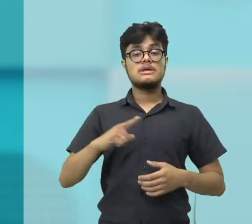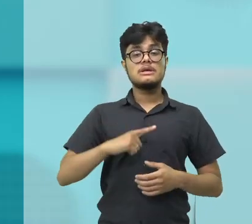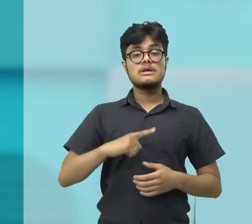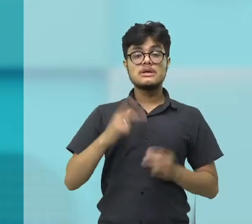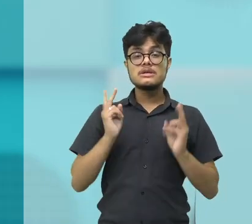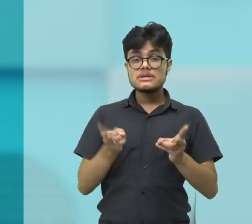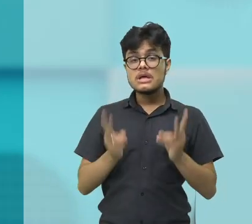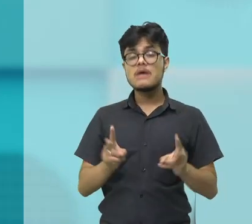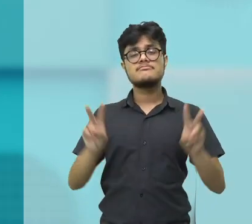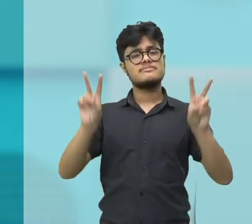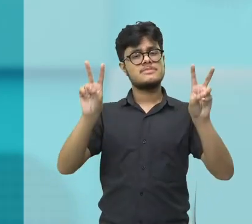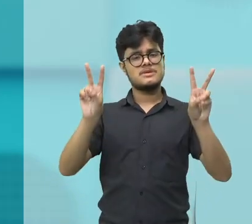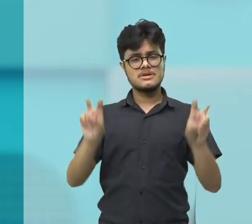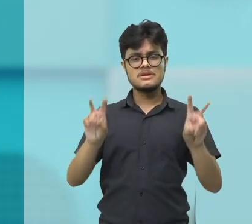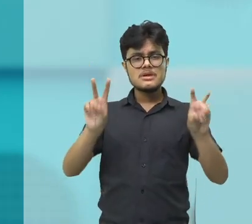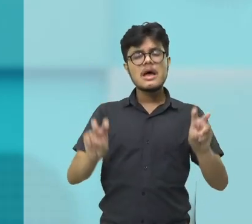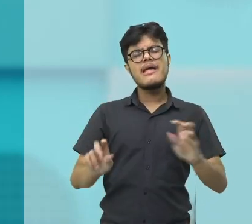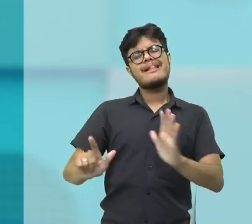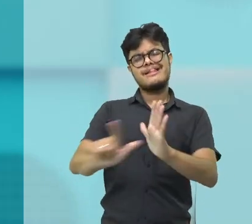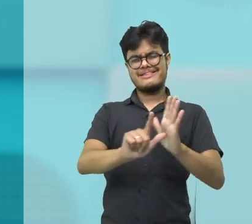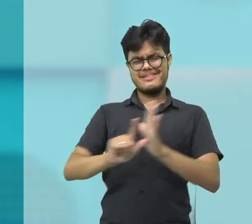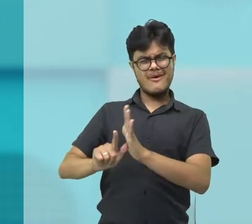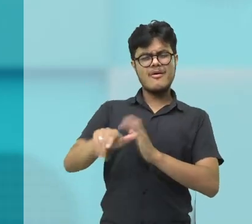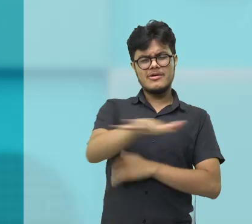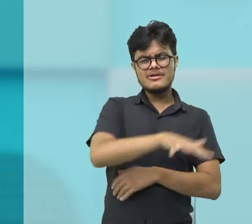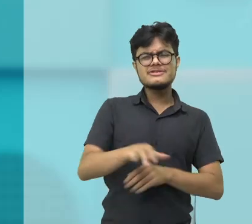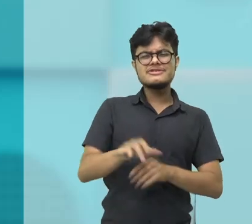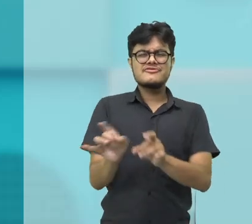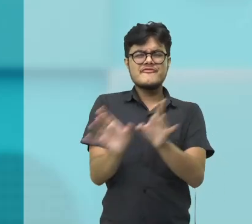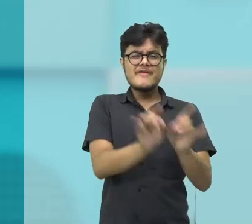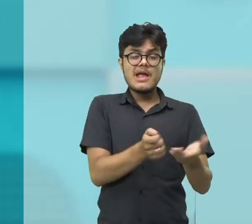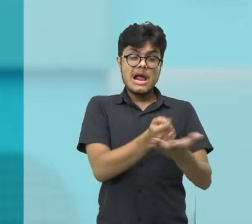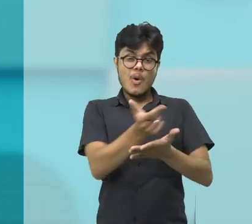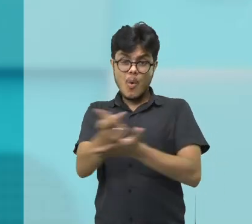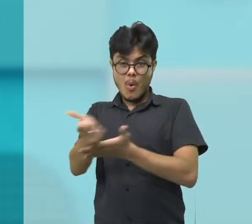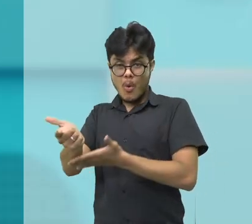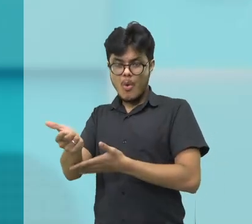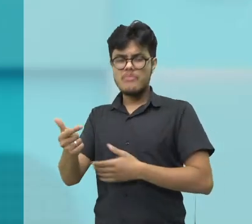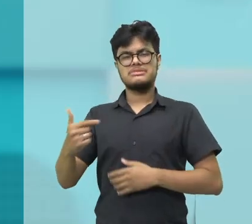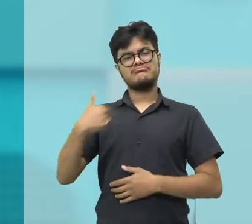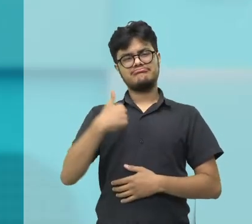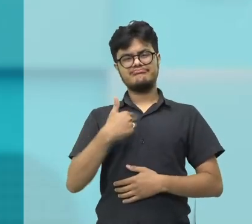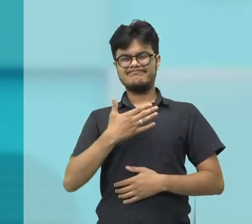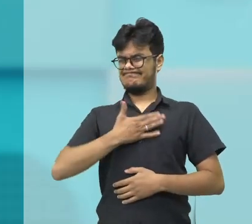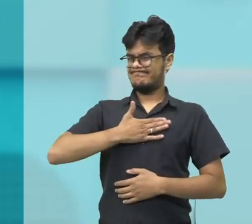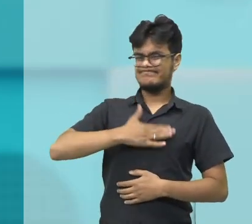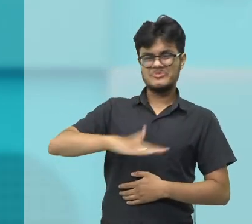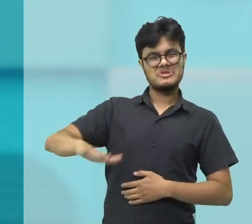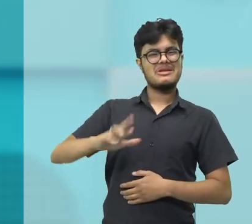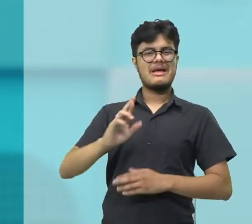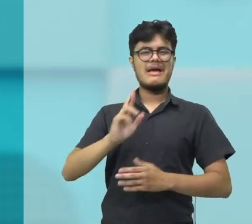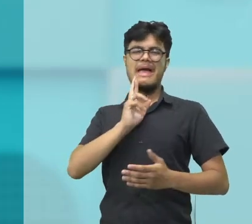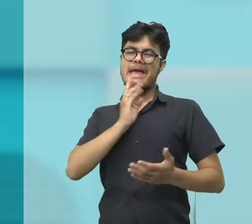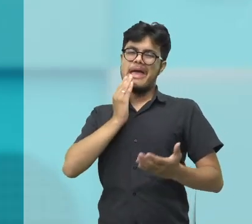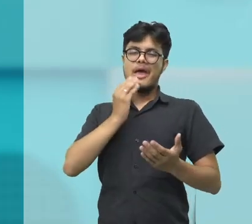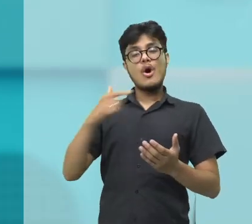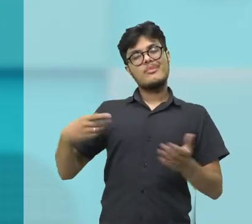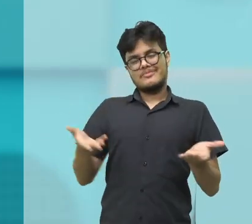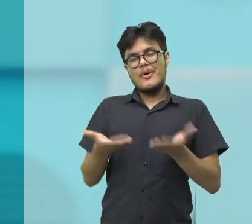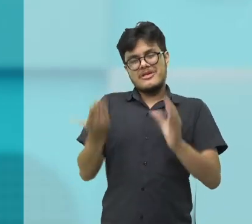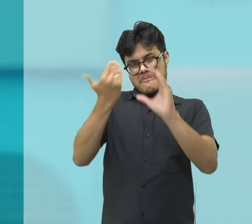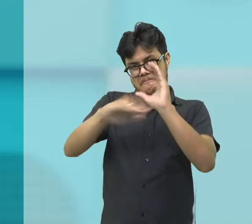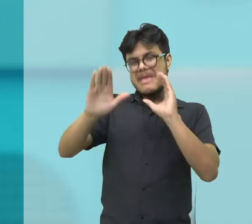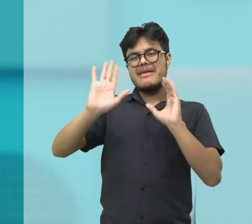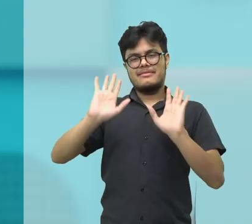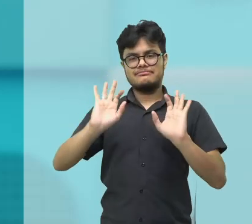frequência, nesse sentido de comércio, de venda, né? Então a gente vai ali, não está satisfeito, escreve uma carta, escreve um e-mail hoje em dia, né?